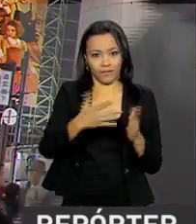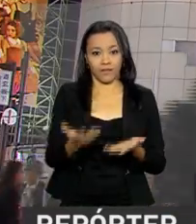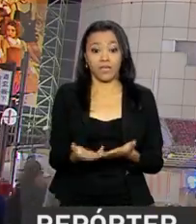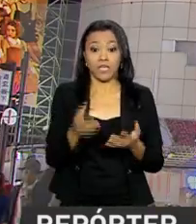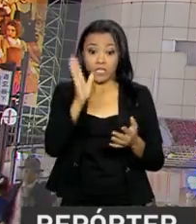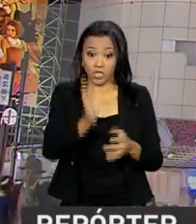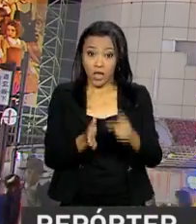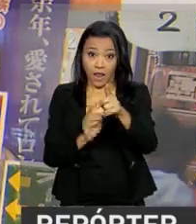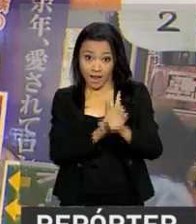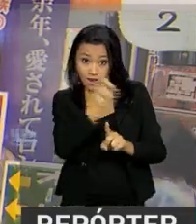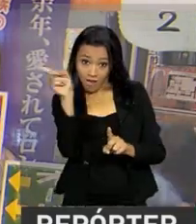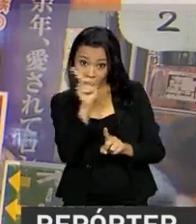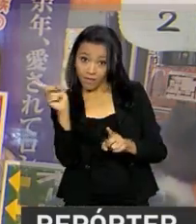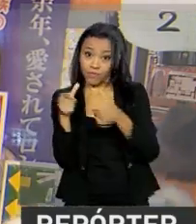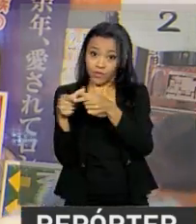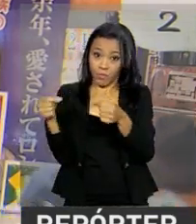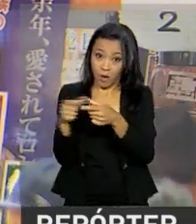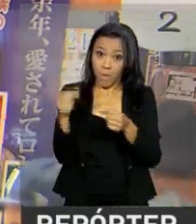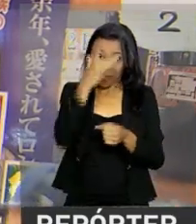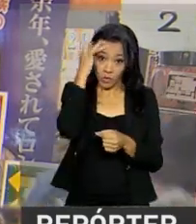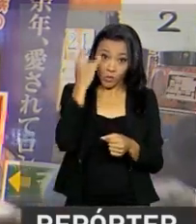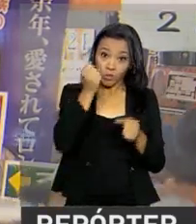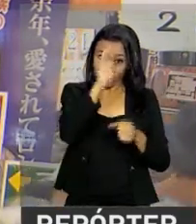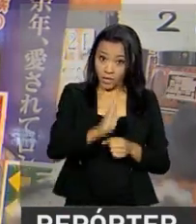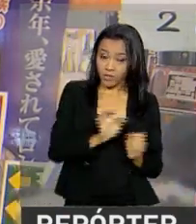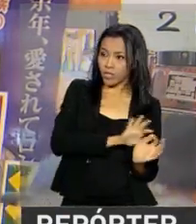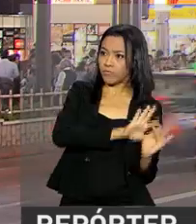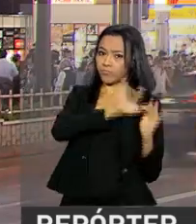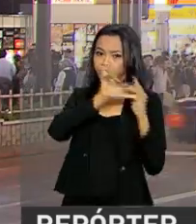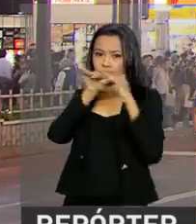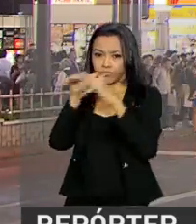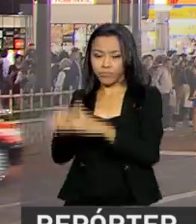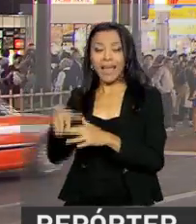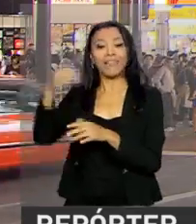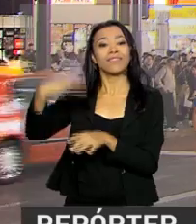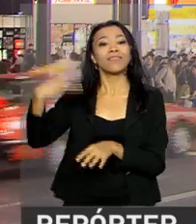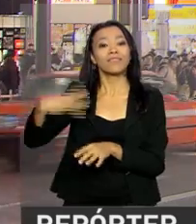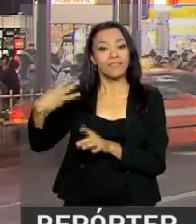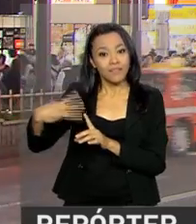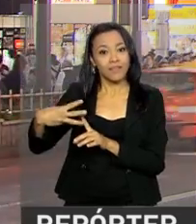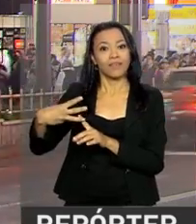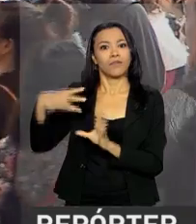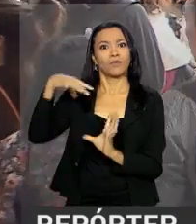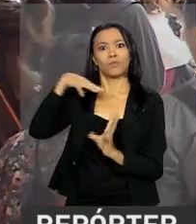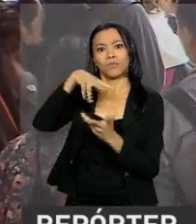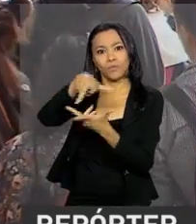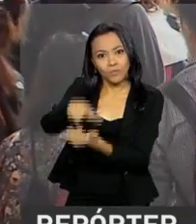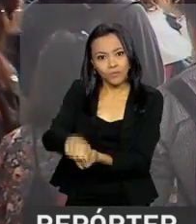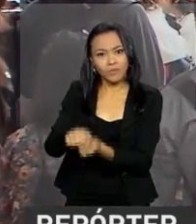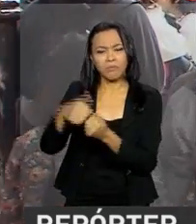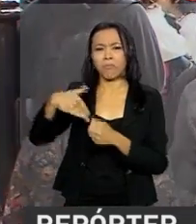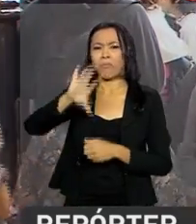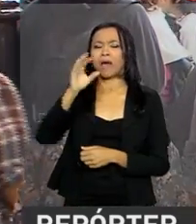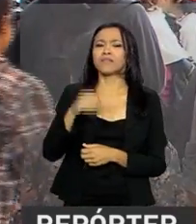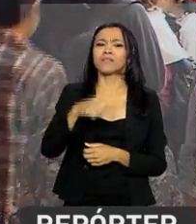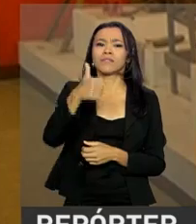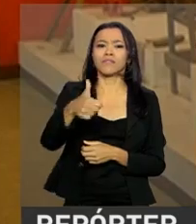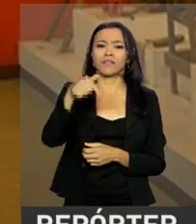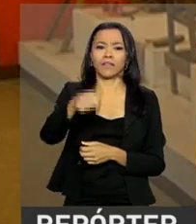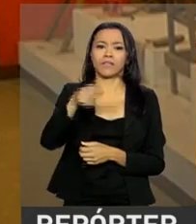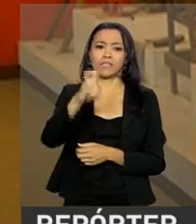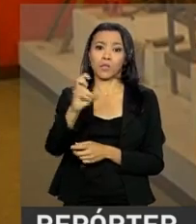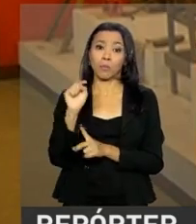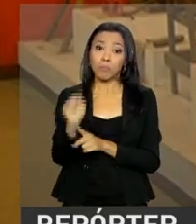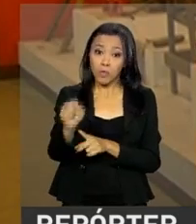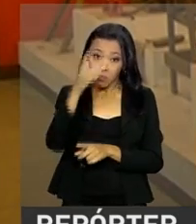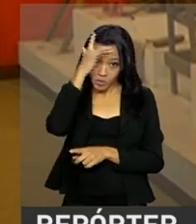brasileiros lá no Japão formam a terceira maior comunidade brasileira no exterior com mais de 175.000 pessoas